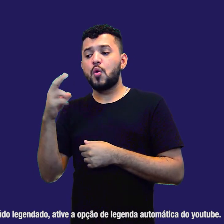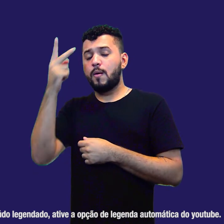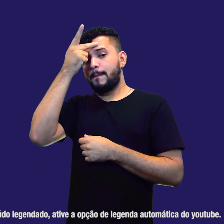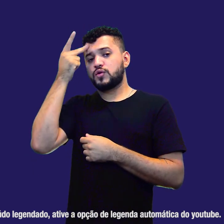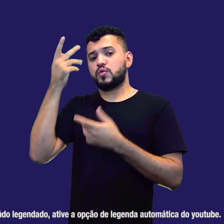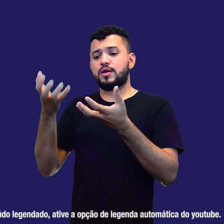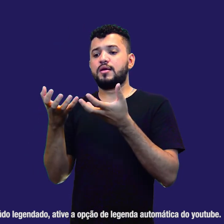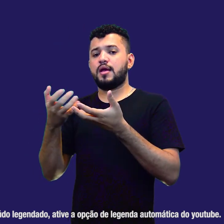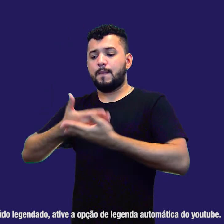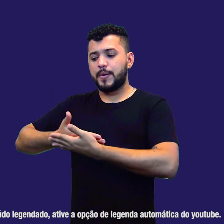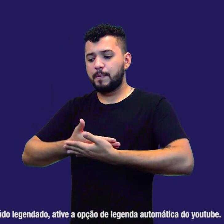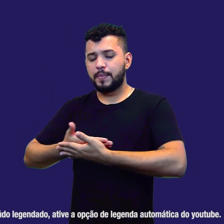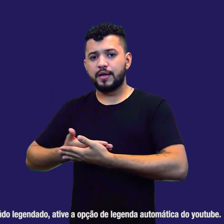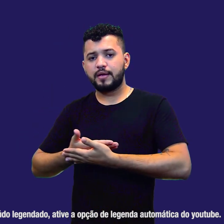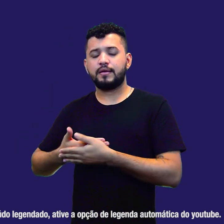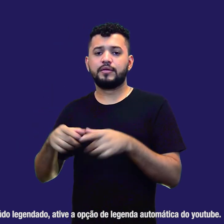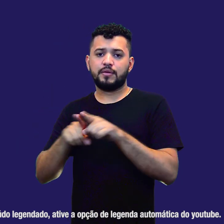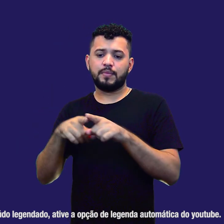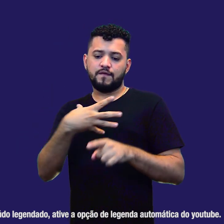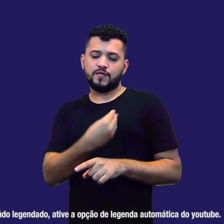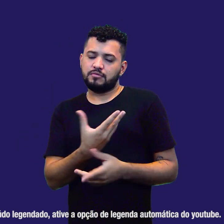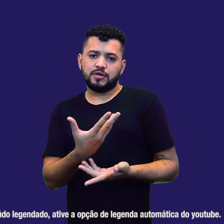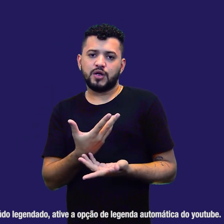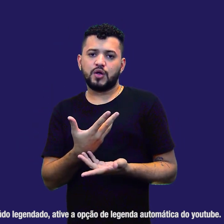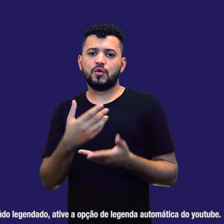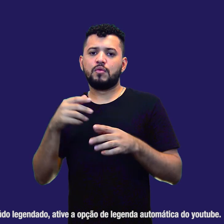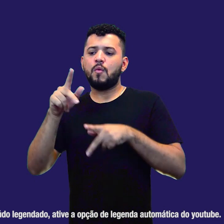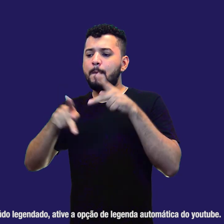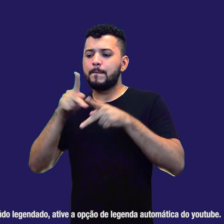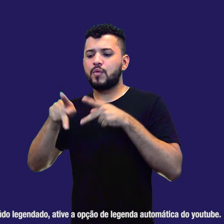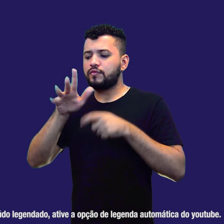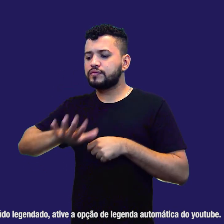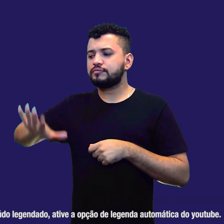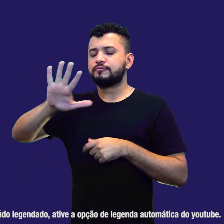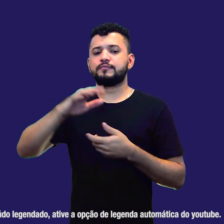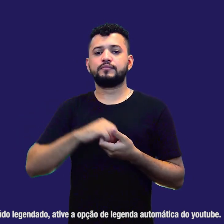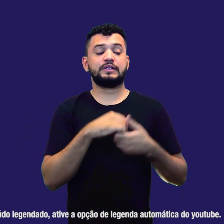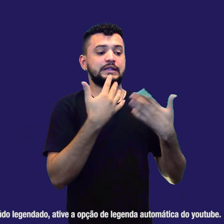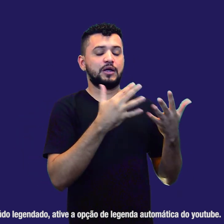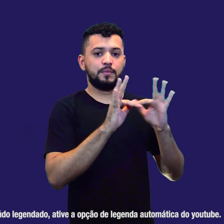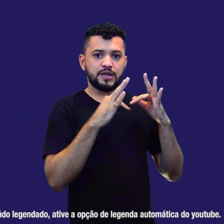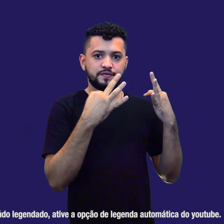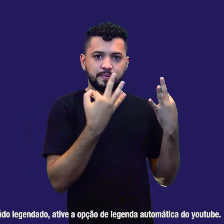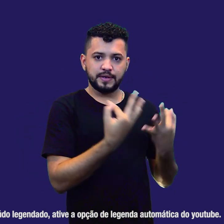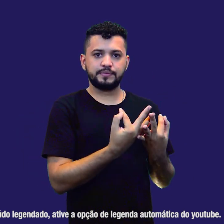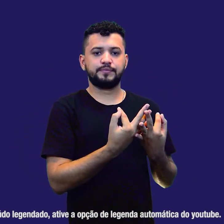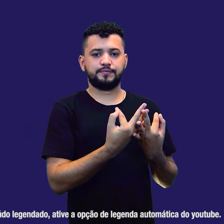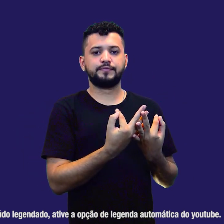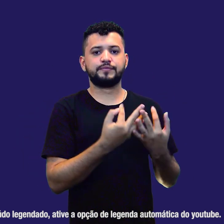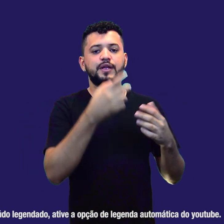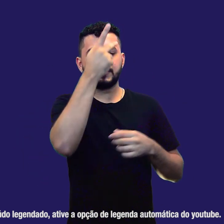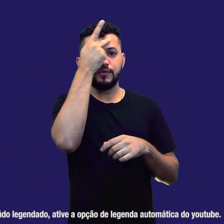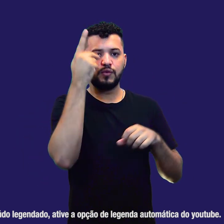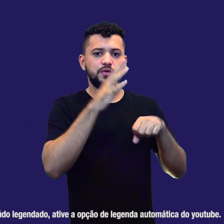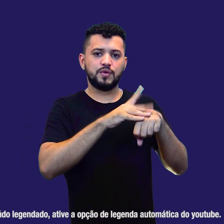um bebê, querendo ter um filho, e também, claro, para a população no geral? Para as nossas famílias, com pessoas com doenças raras,